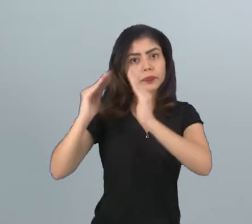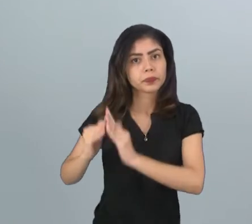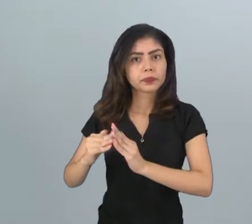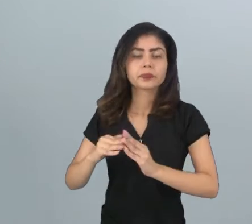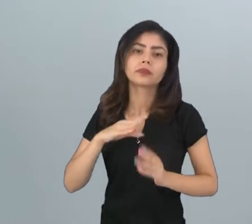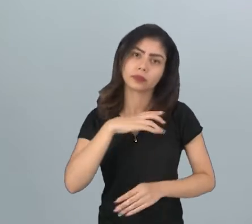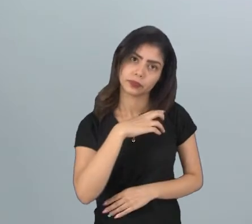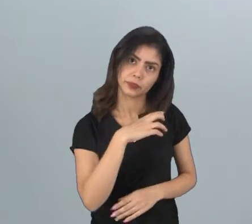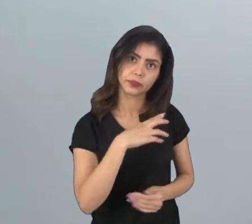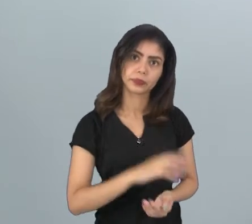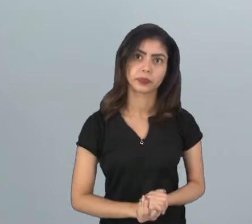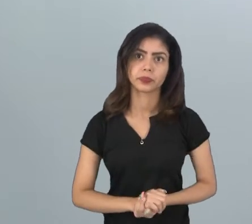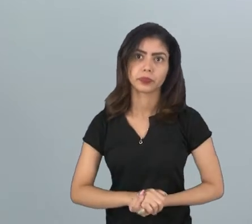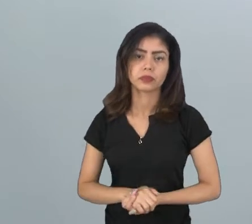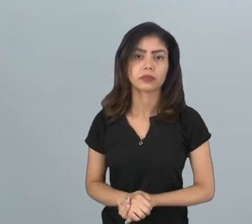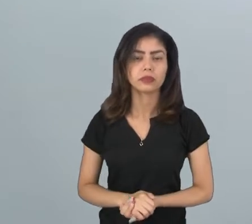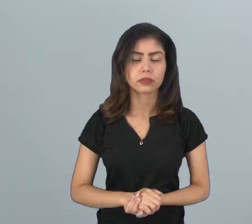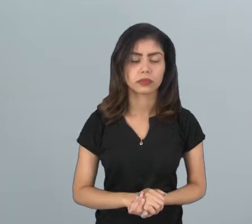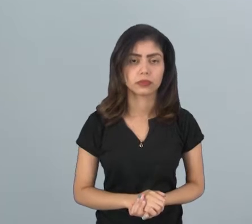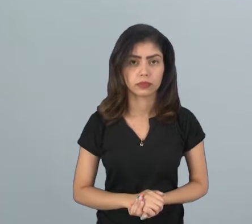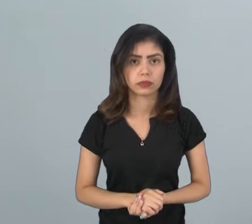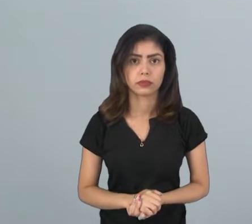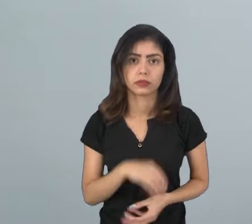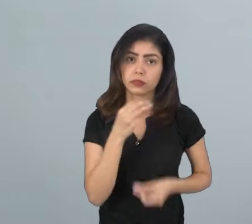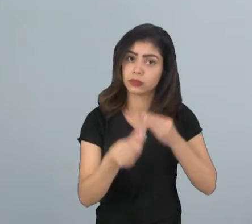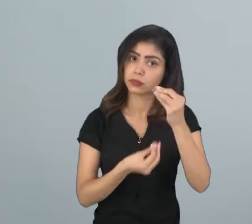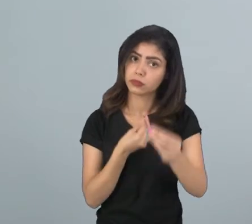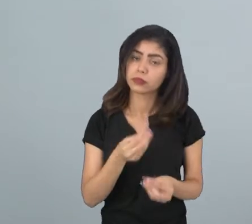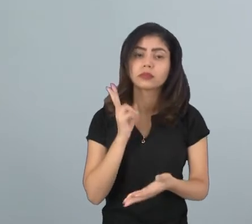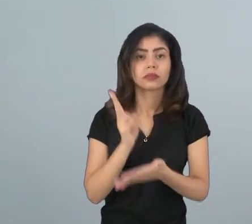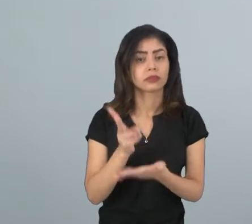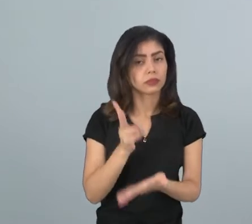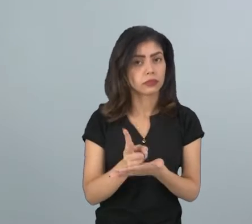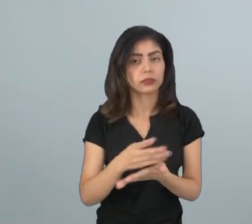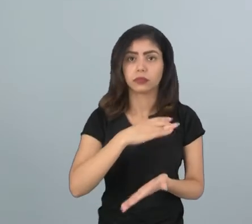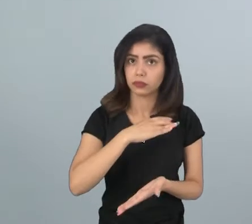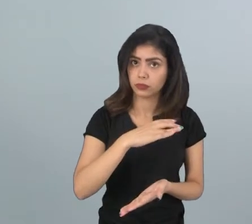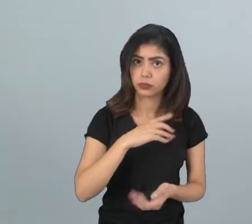moradores da cidade. Então isso é a forma da cidade, é sempre a forma de